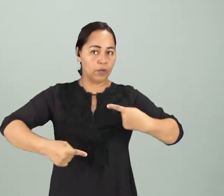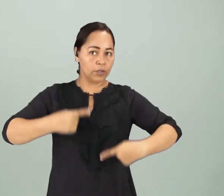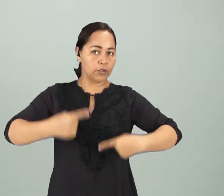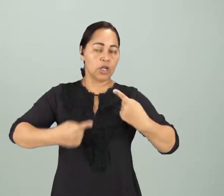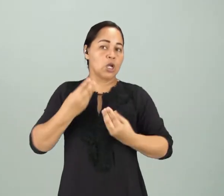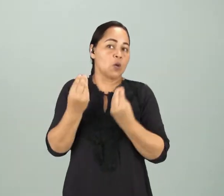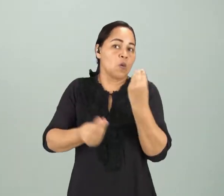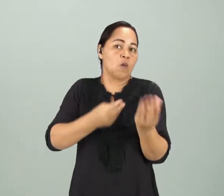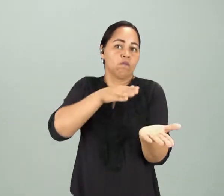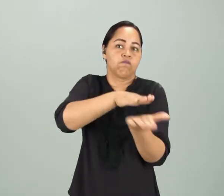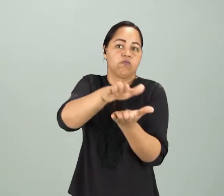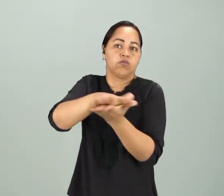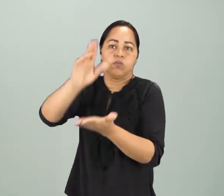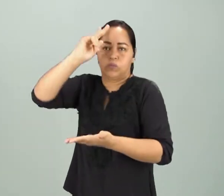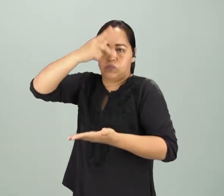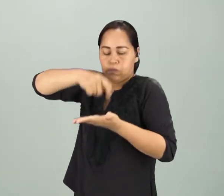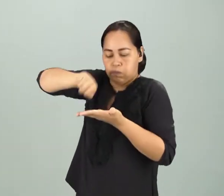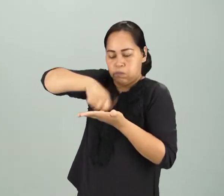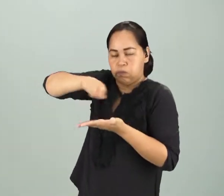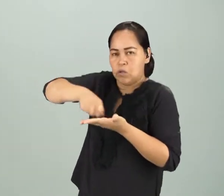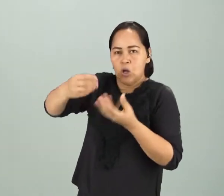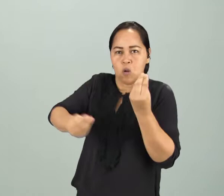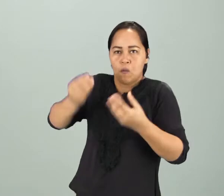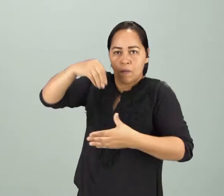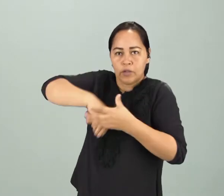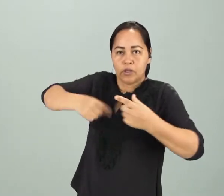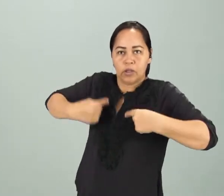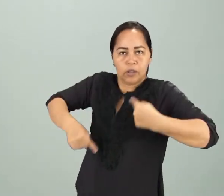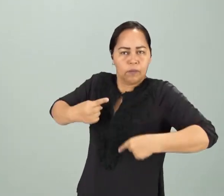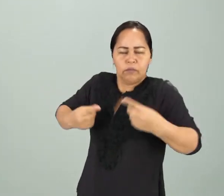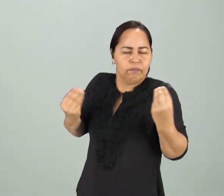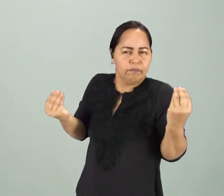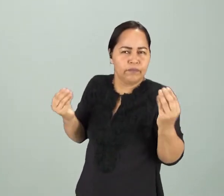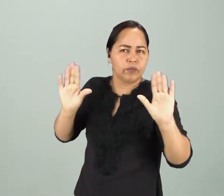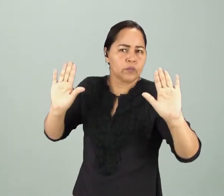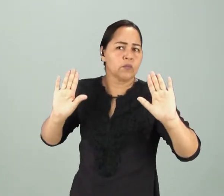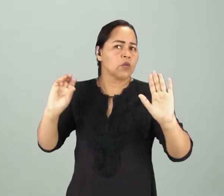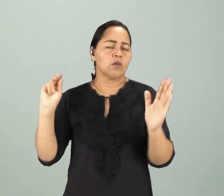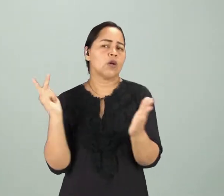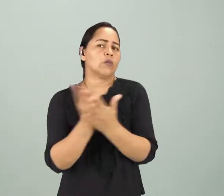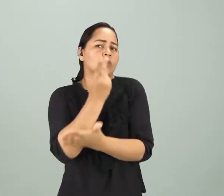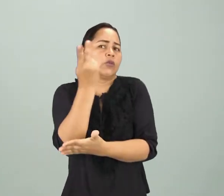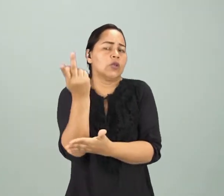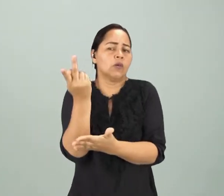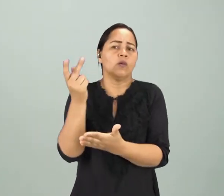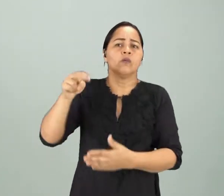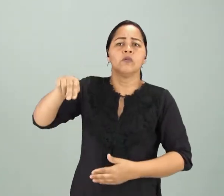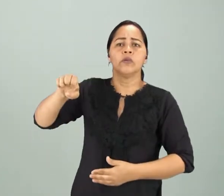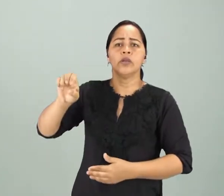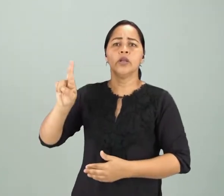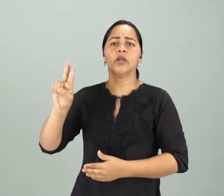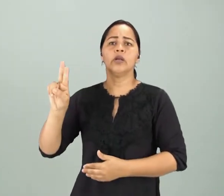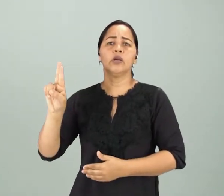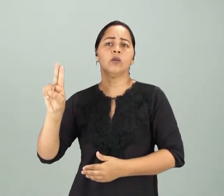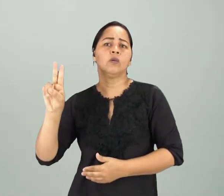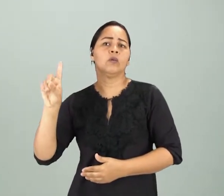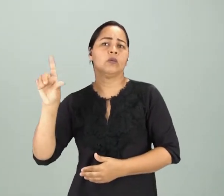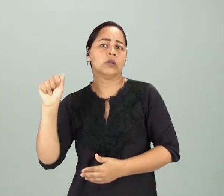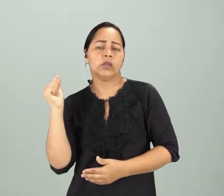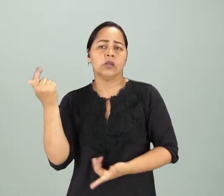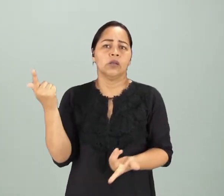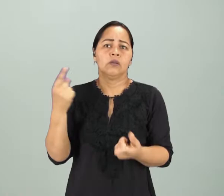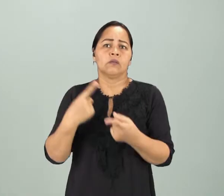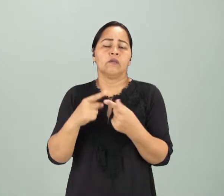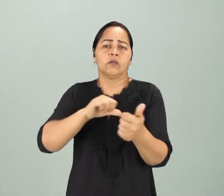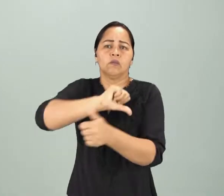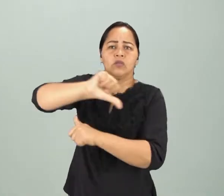suas obras dentro dessa política. O que foi que aconteceu com Pablo Neruda? O que foi que causou essa mudança